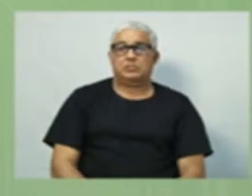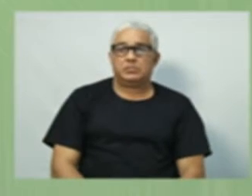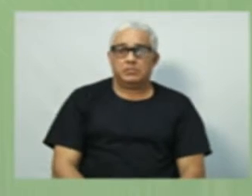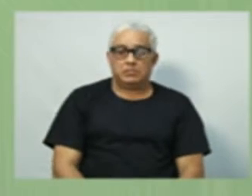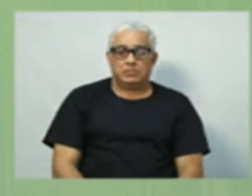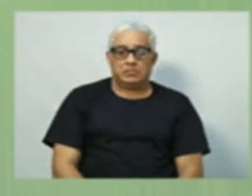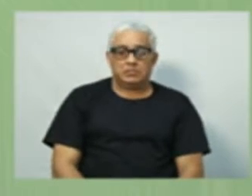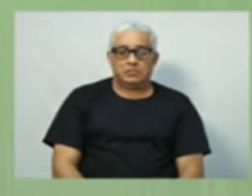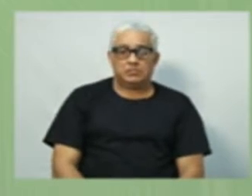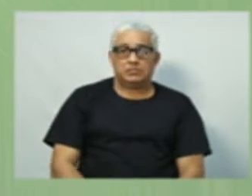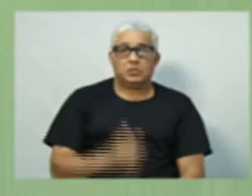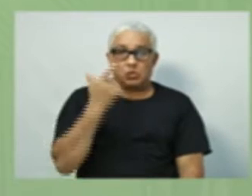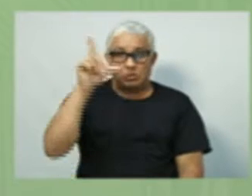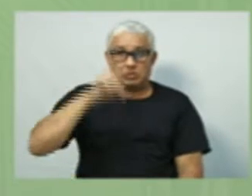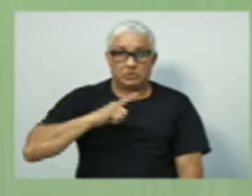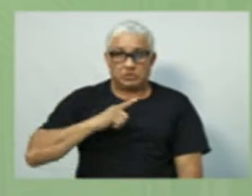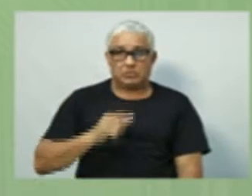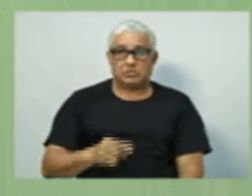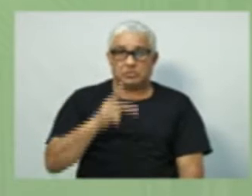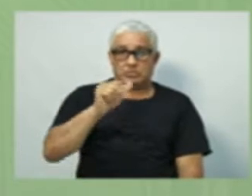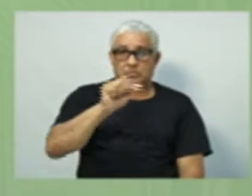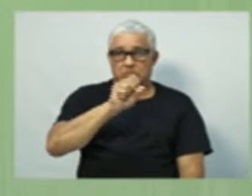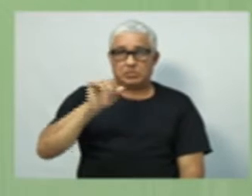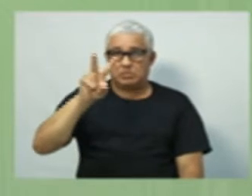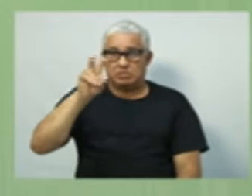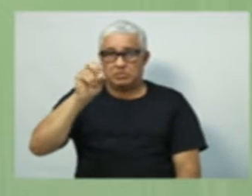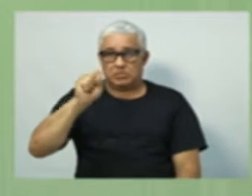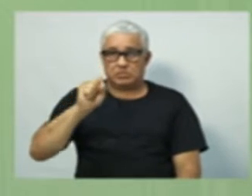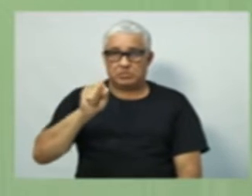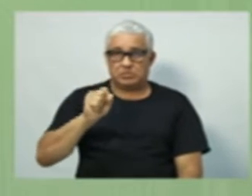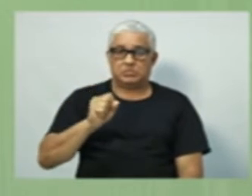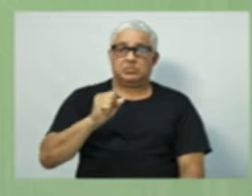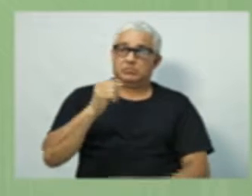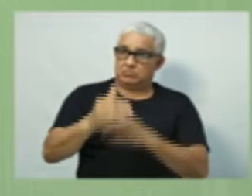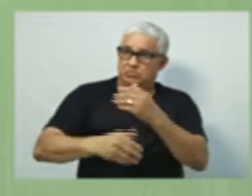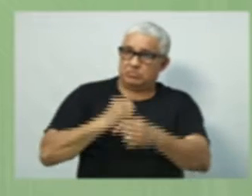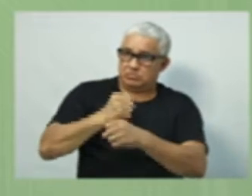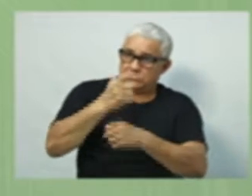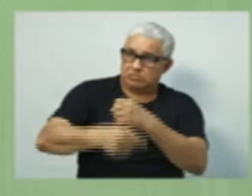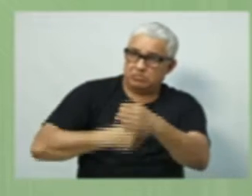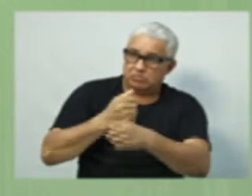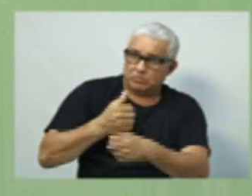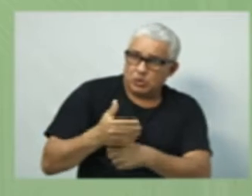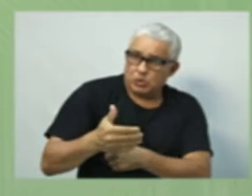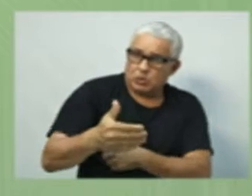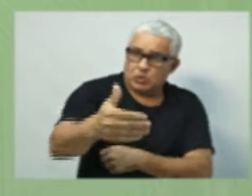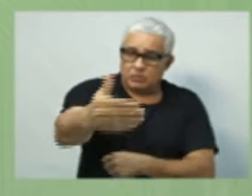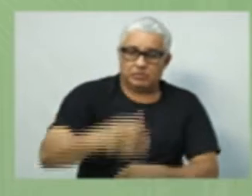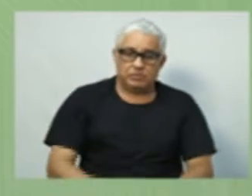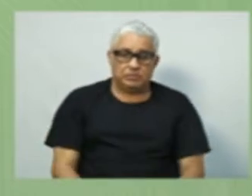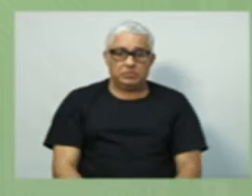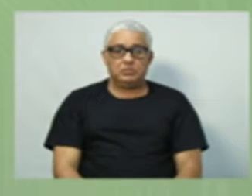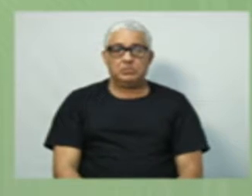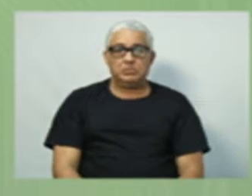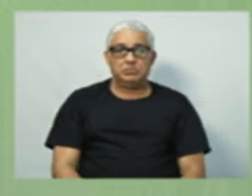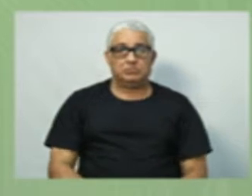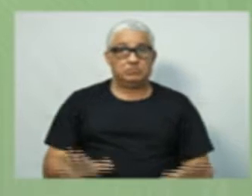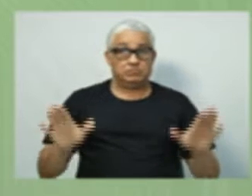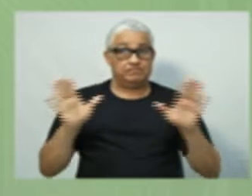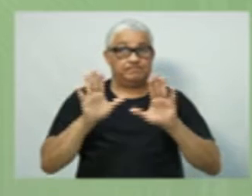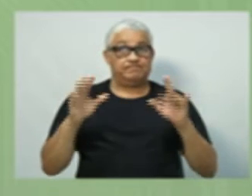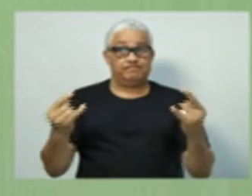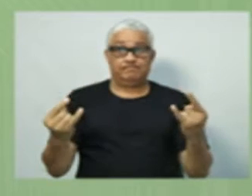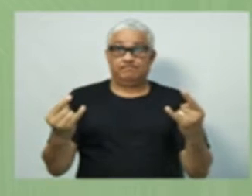outros passivos e provisões de longo prazo ok atenção